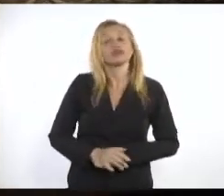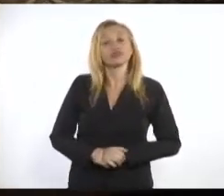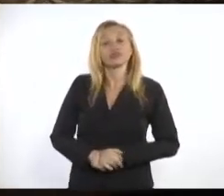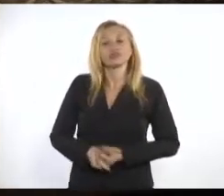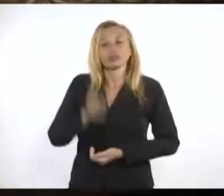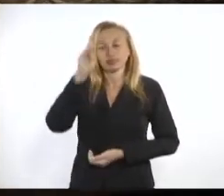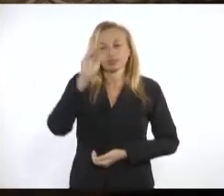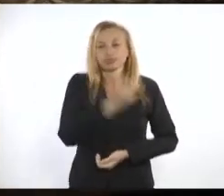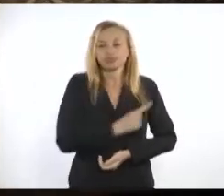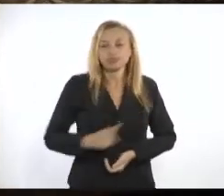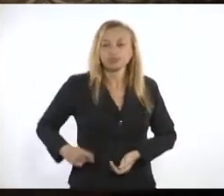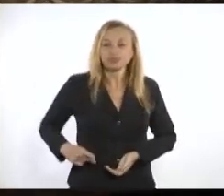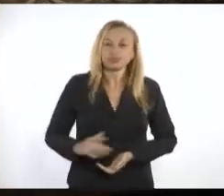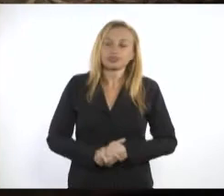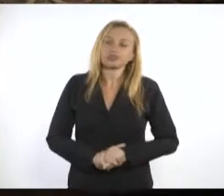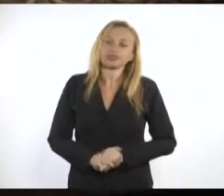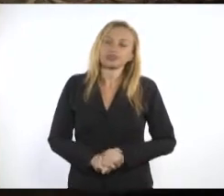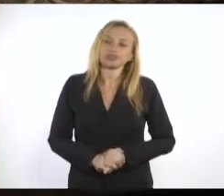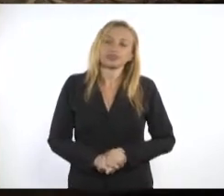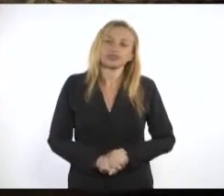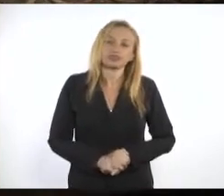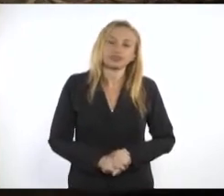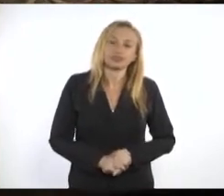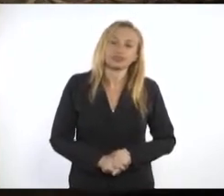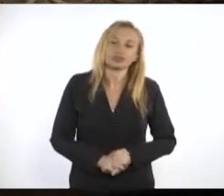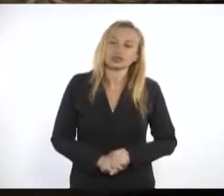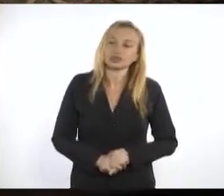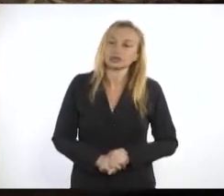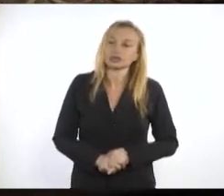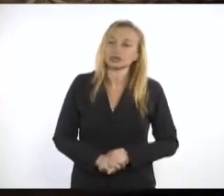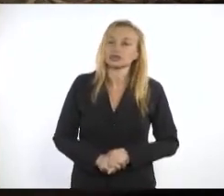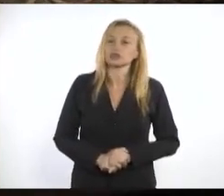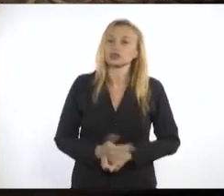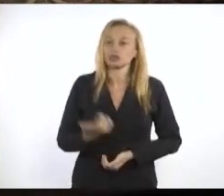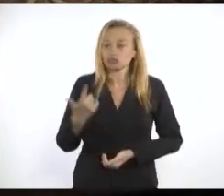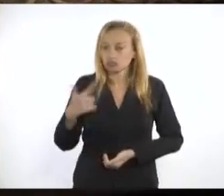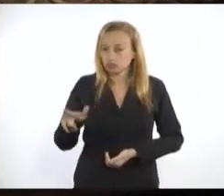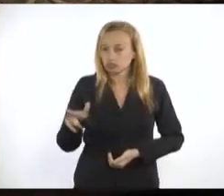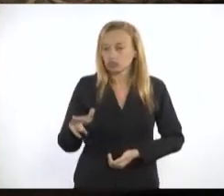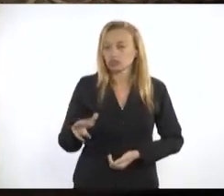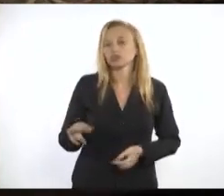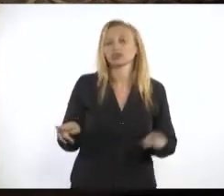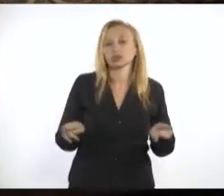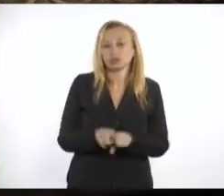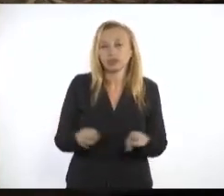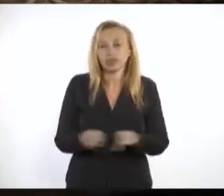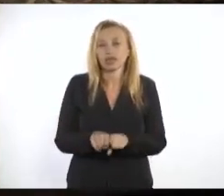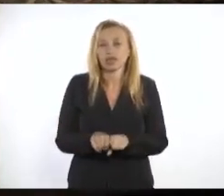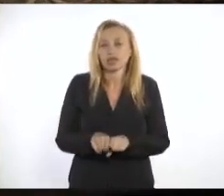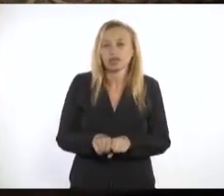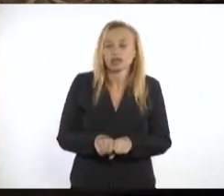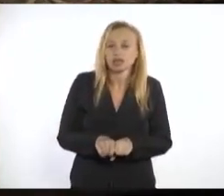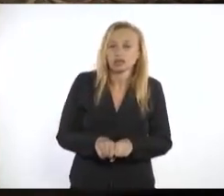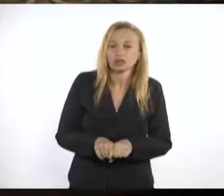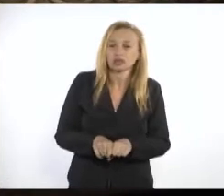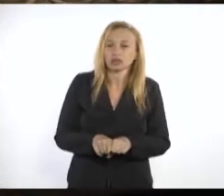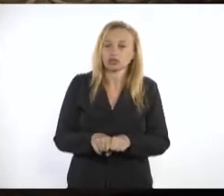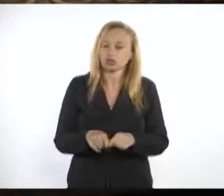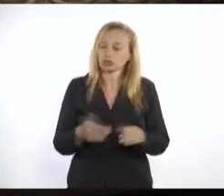presidente, mais um elemento que não pode escapar da nossa análise. Afinal de contas, as análises é